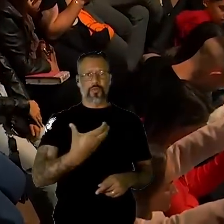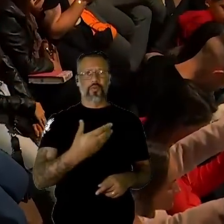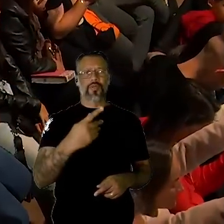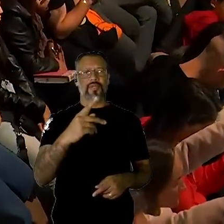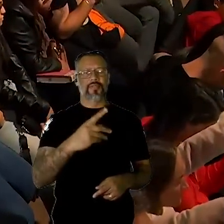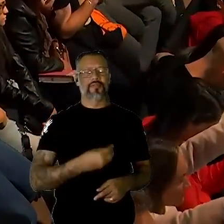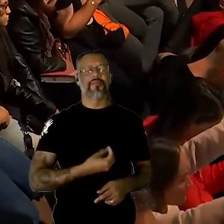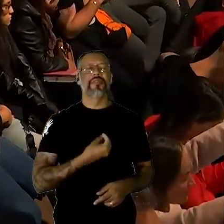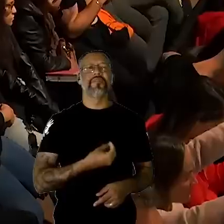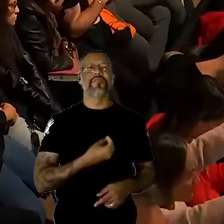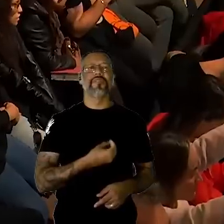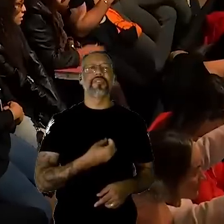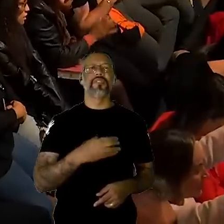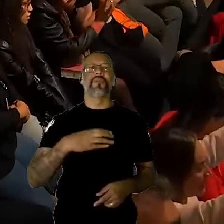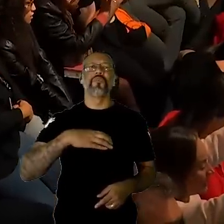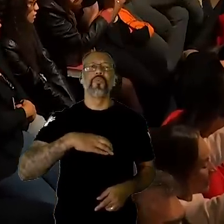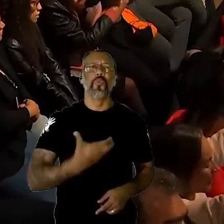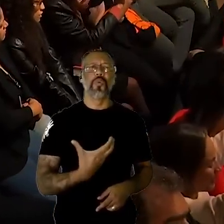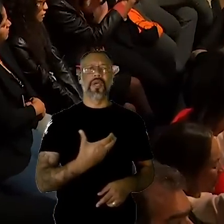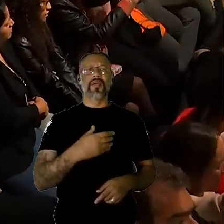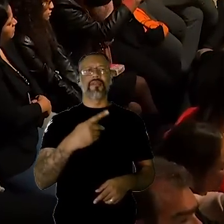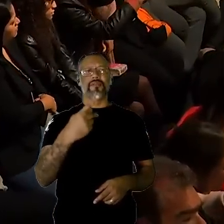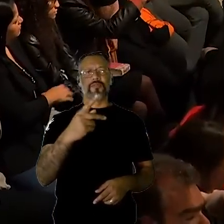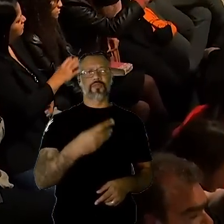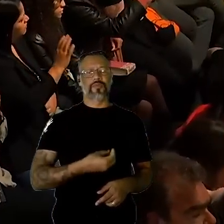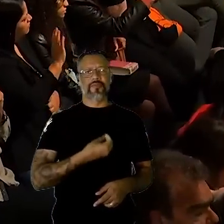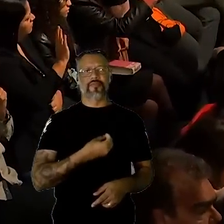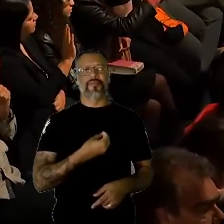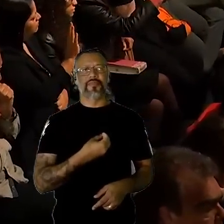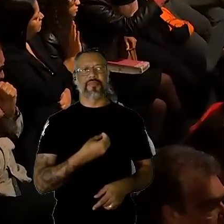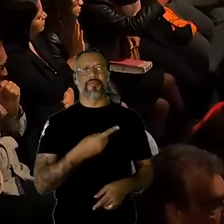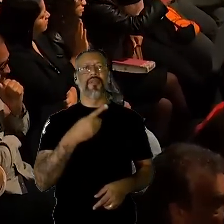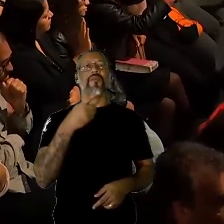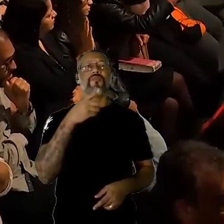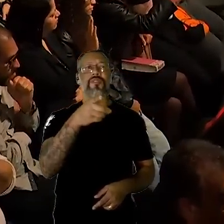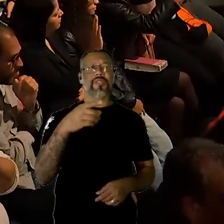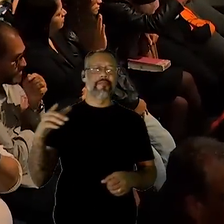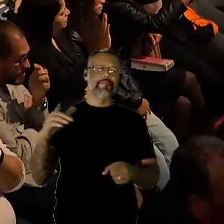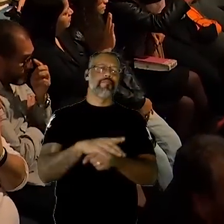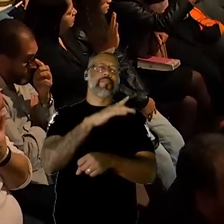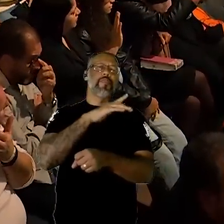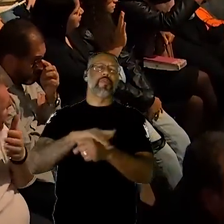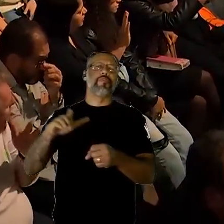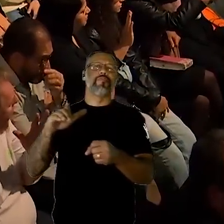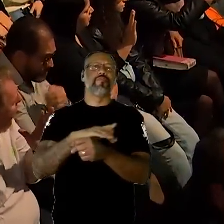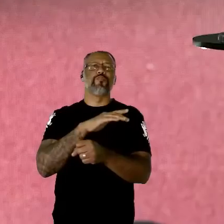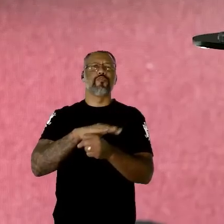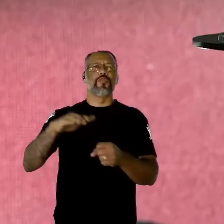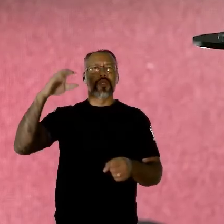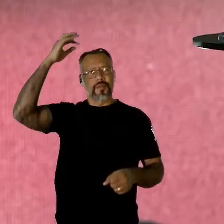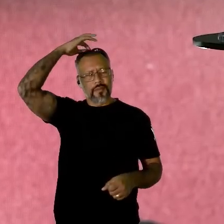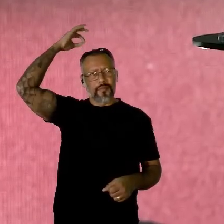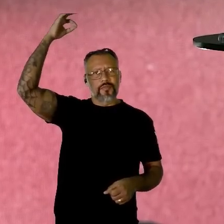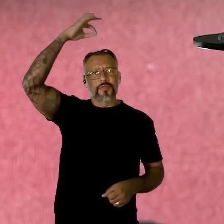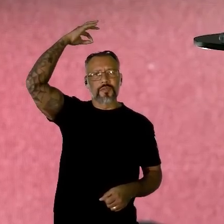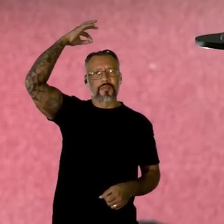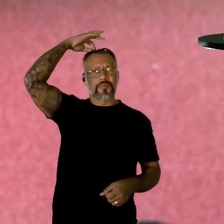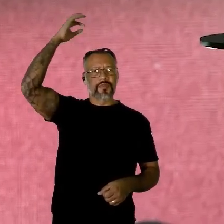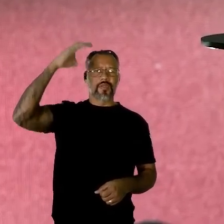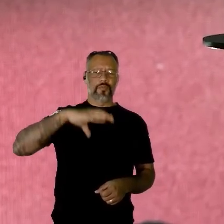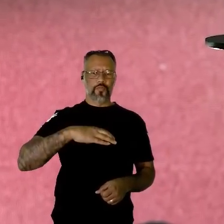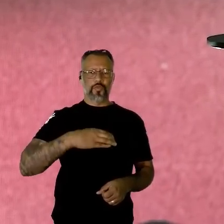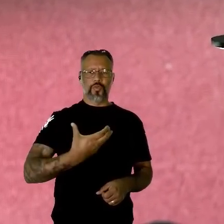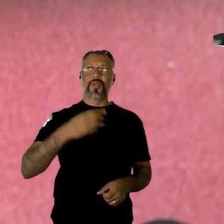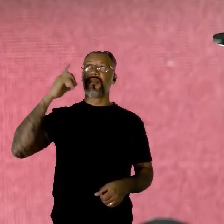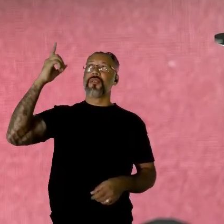a sua vida coragem sobre a sua vida você vai se encher do Espírito Santo você vai ter coragem de falar com gente que você nunca teve coragem Deus